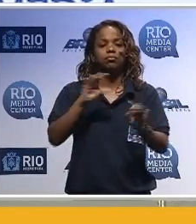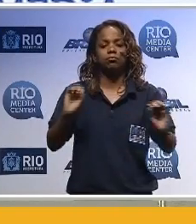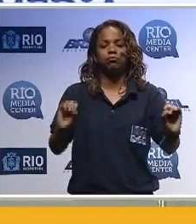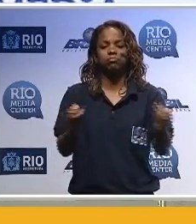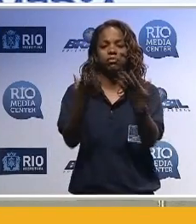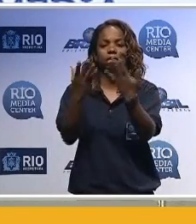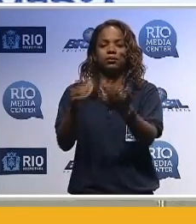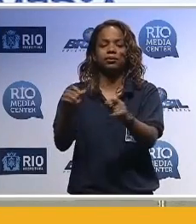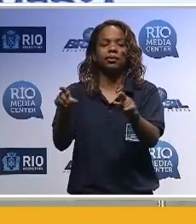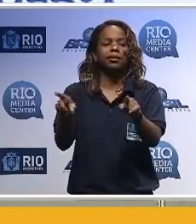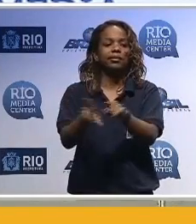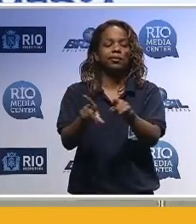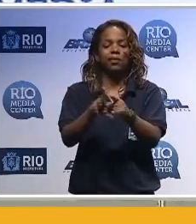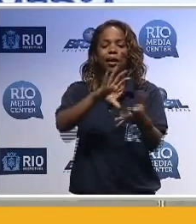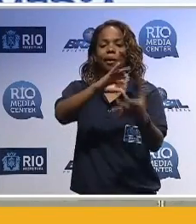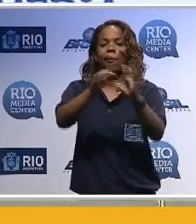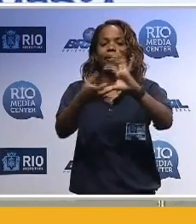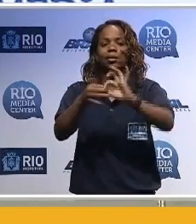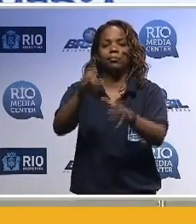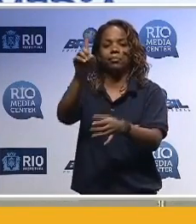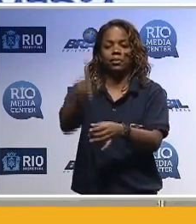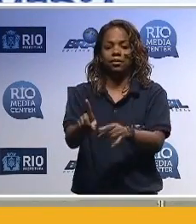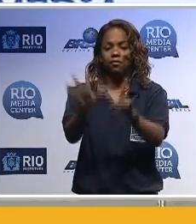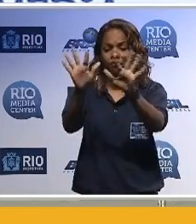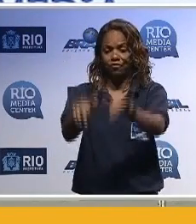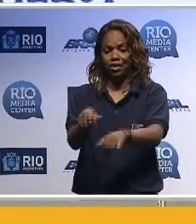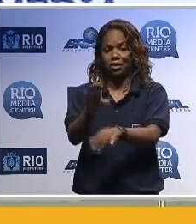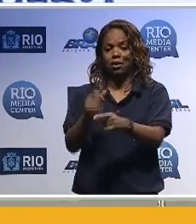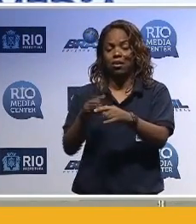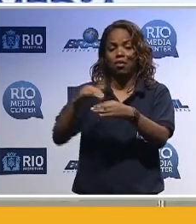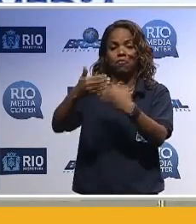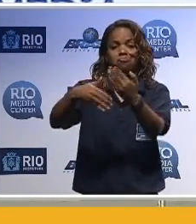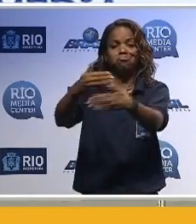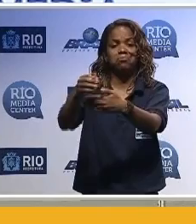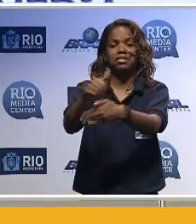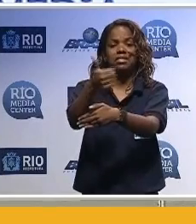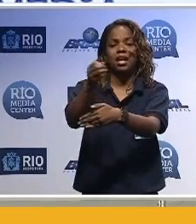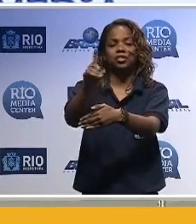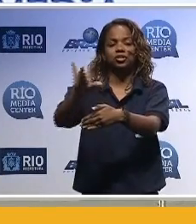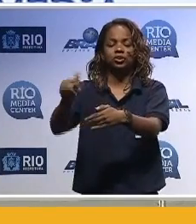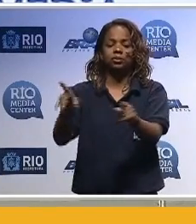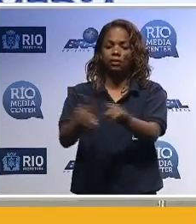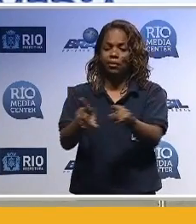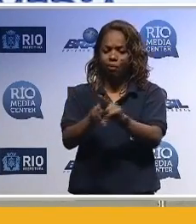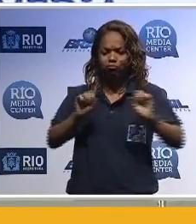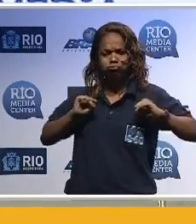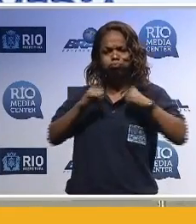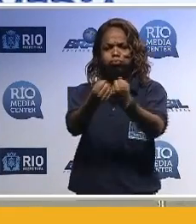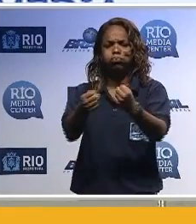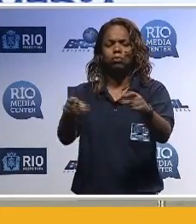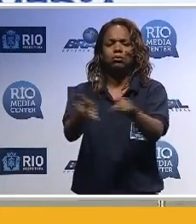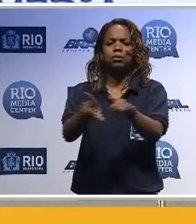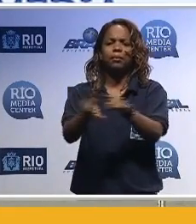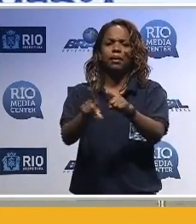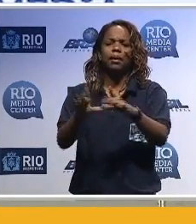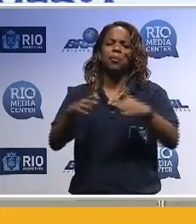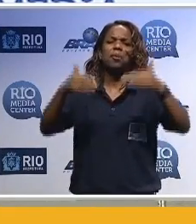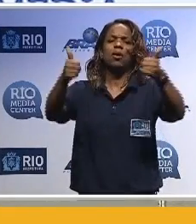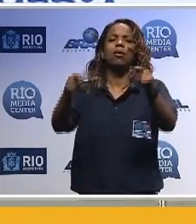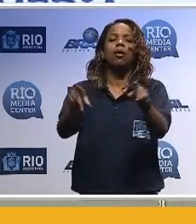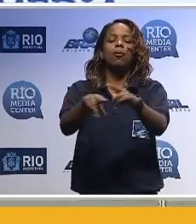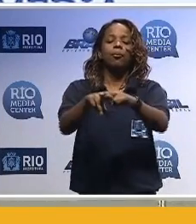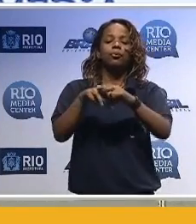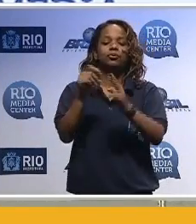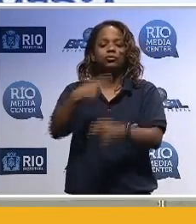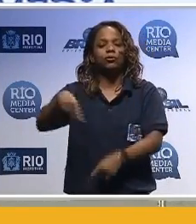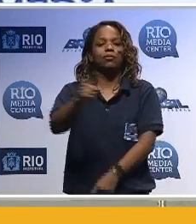desse grande evento que está terminando daqui 10 dias? Nós vamos fazer um esforço muito maior do que já vimos fazendo para